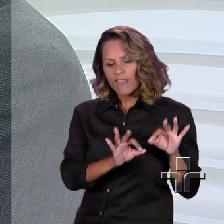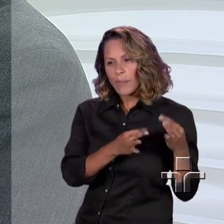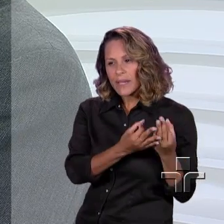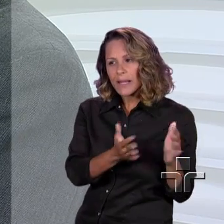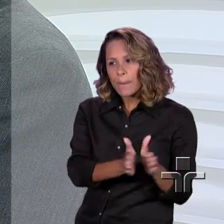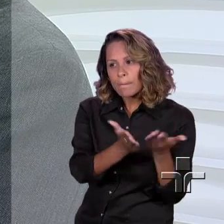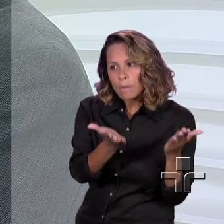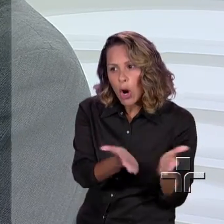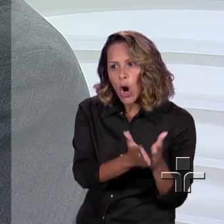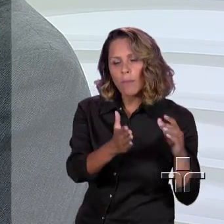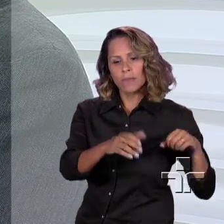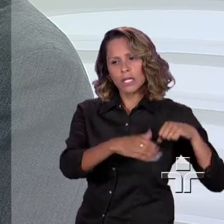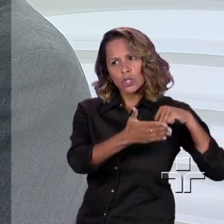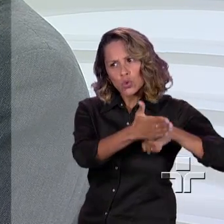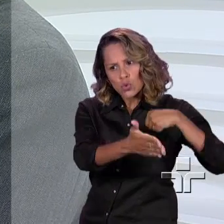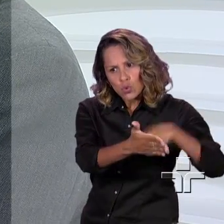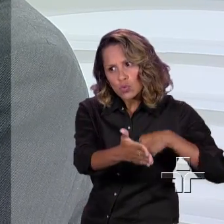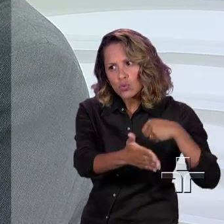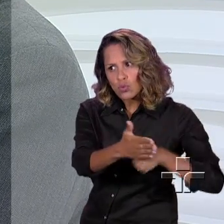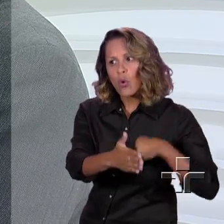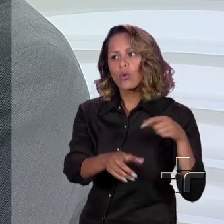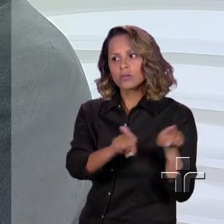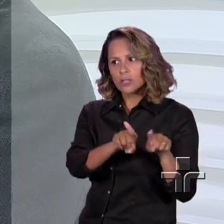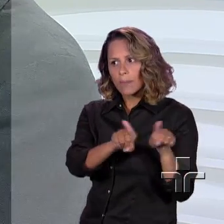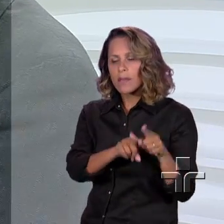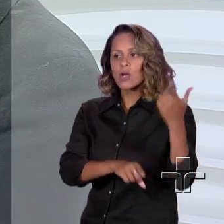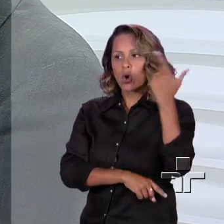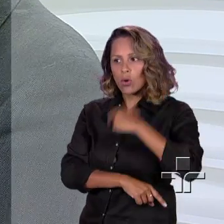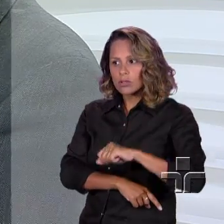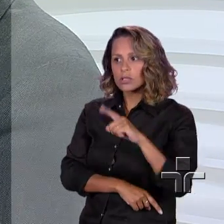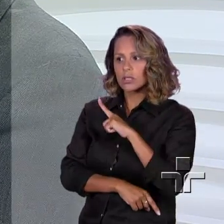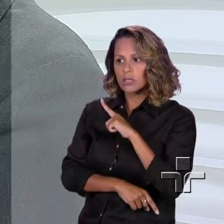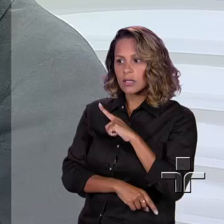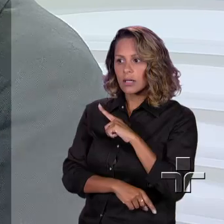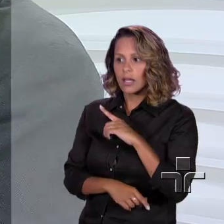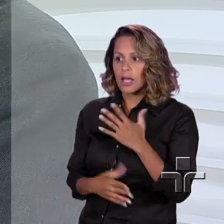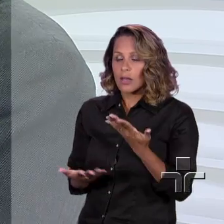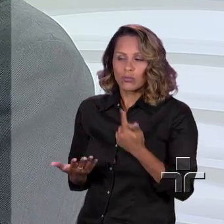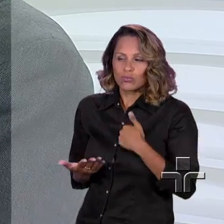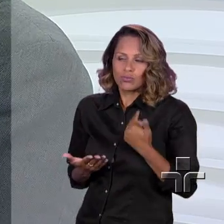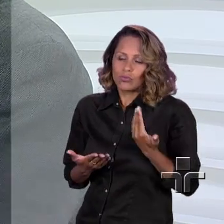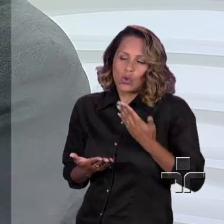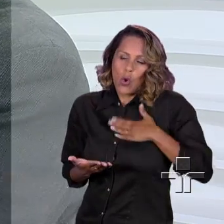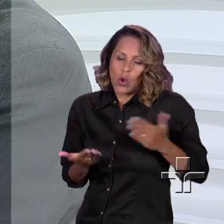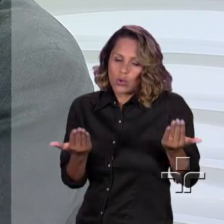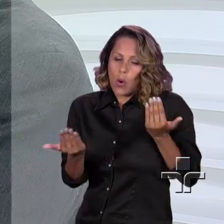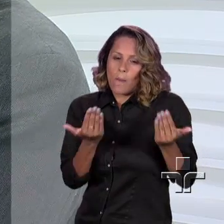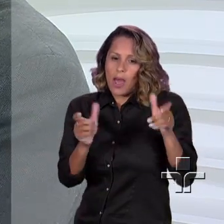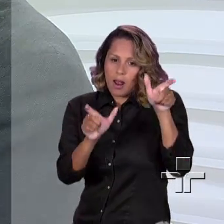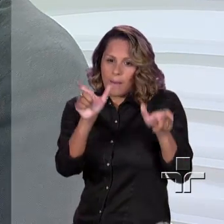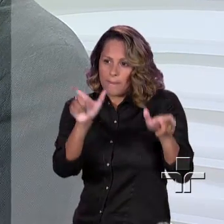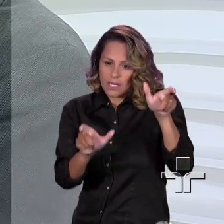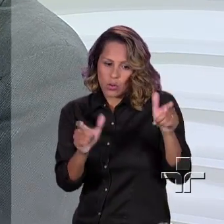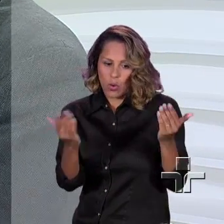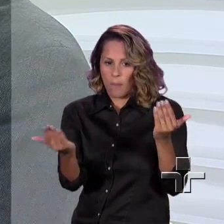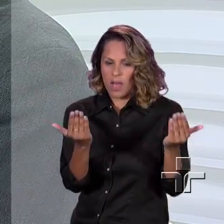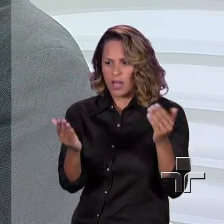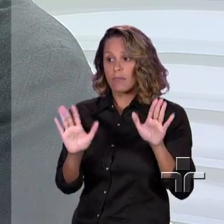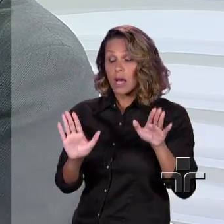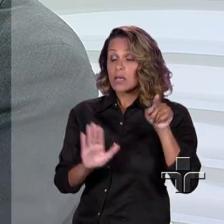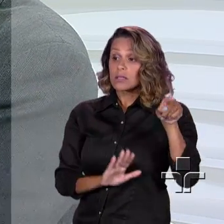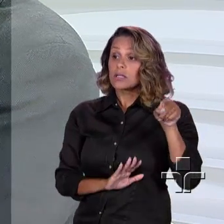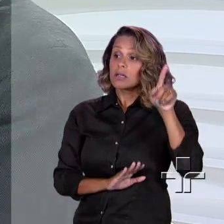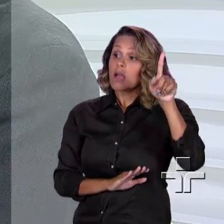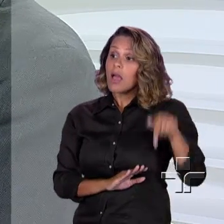tem uma capacidade intelectual enorme. Eu não gosto de comparar as pessoas, mas eu acho uma herdeira política em que sentido? Que ele é uma